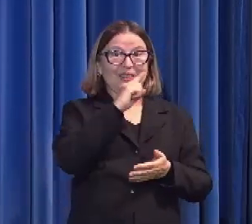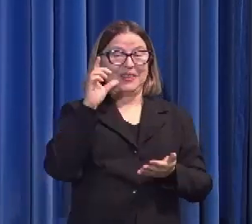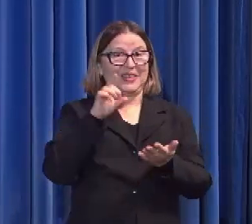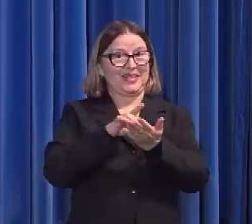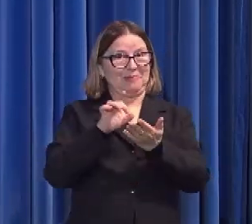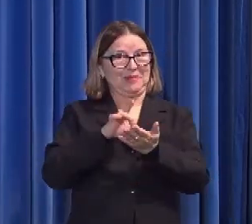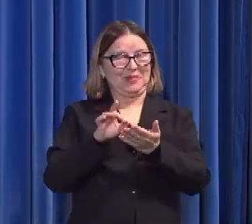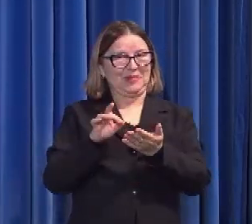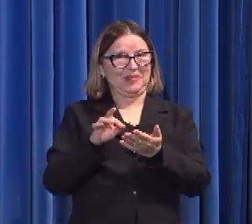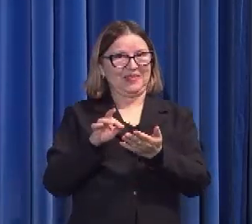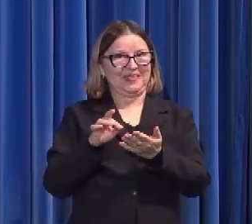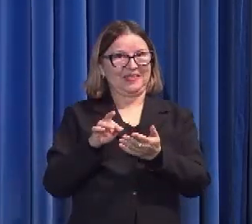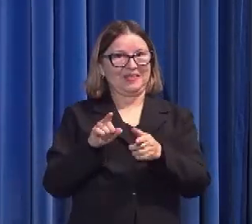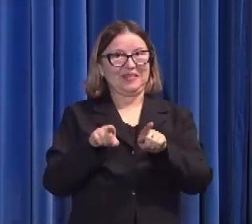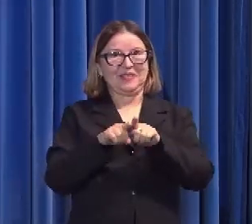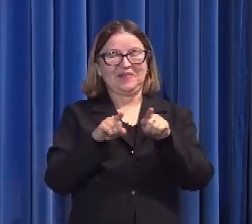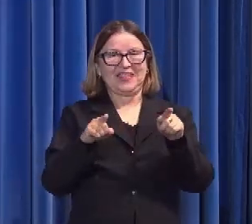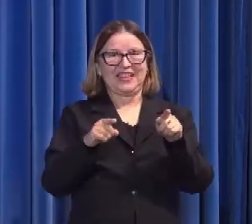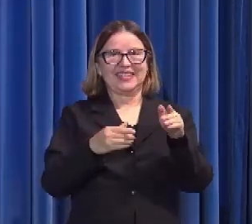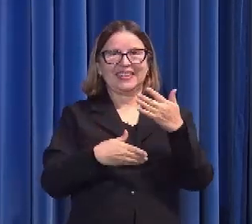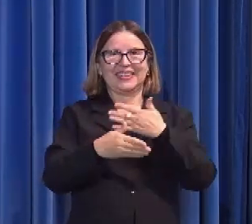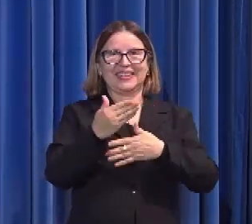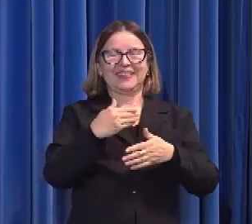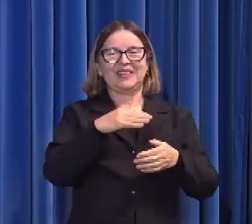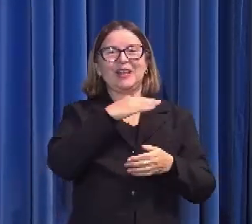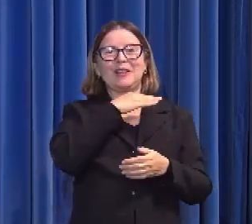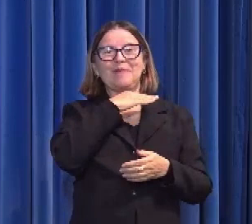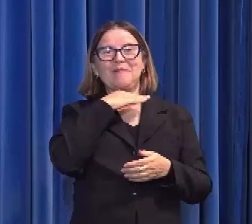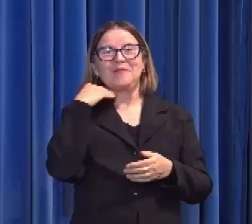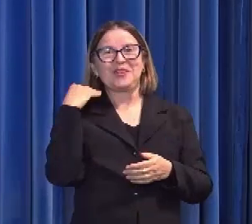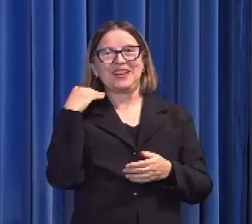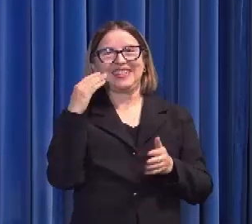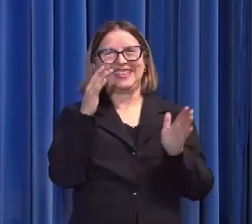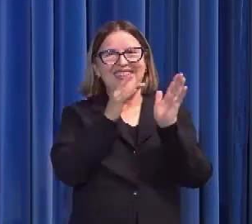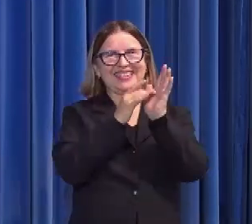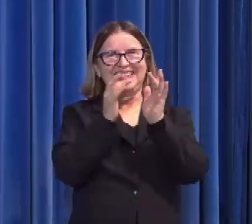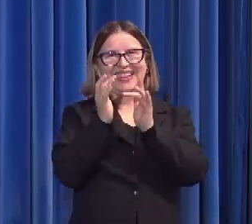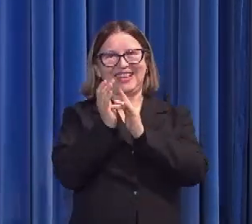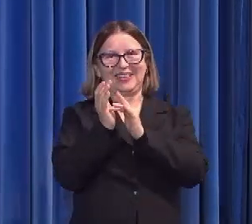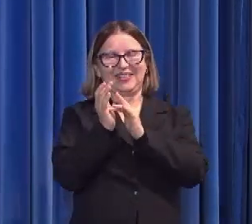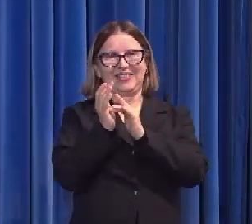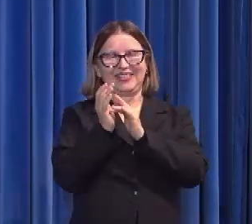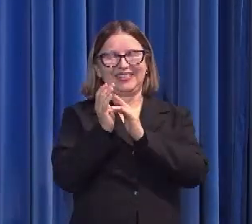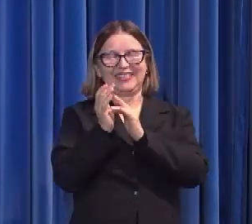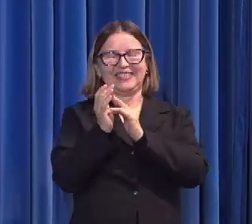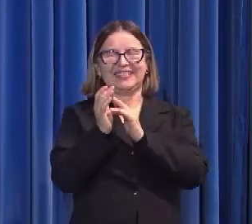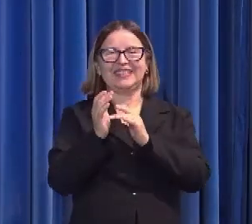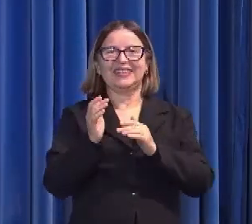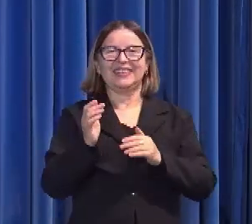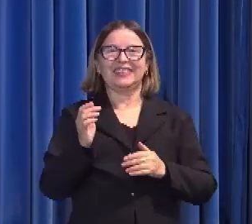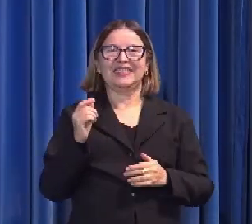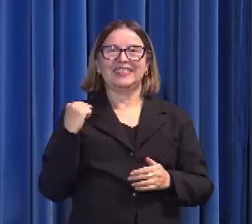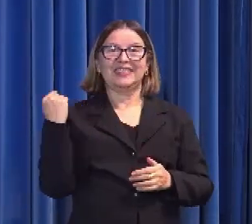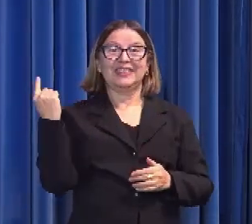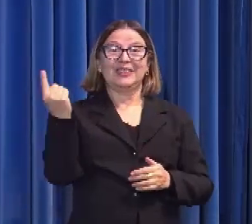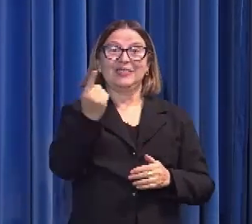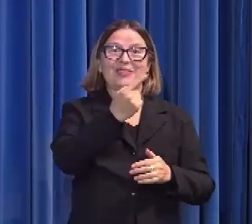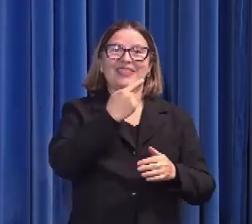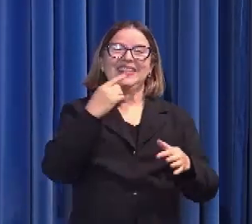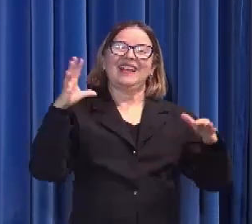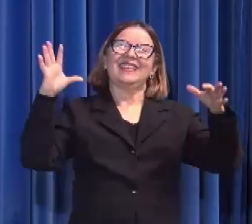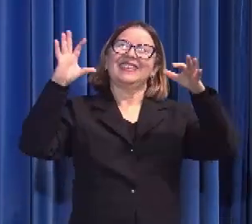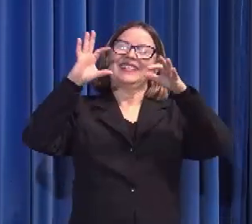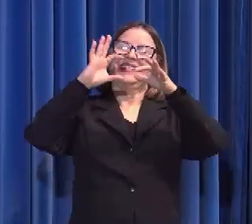mediante a morte do seu filho a morte de Jesus tinha como como objetivo